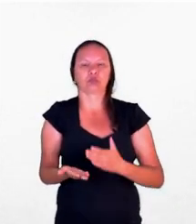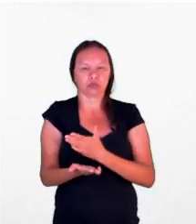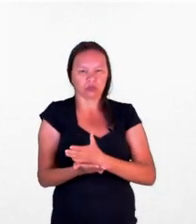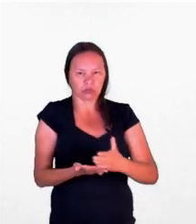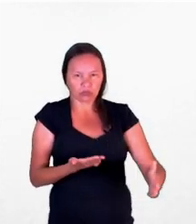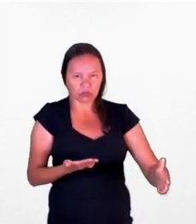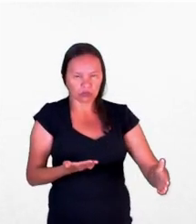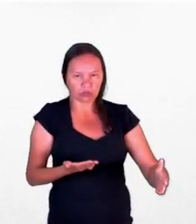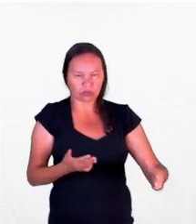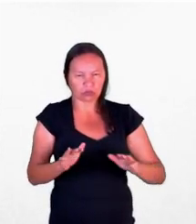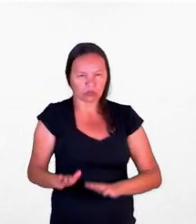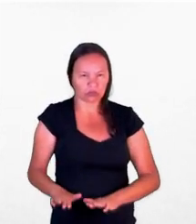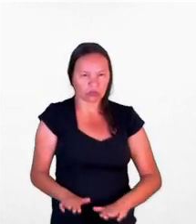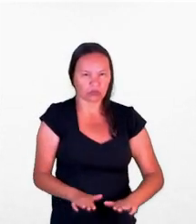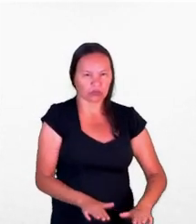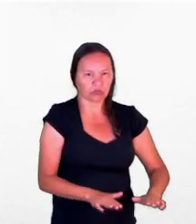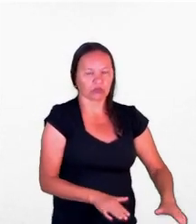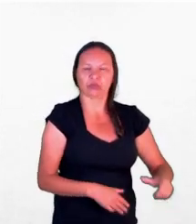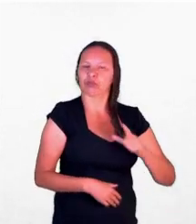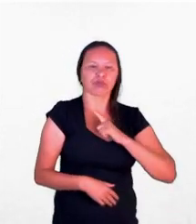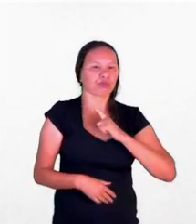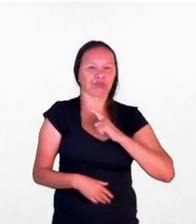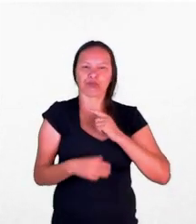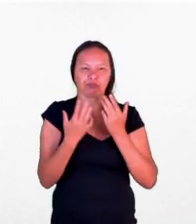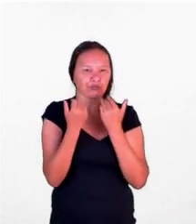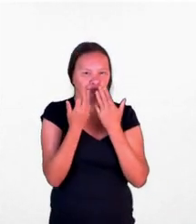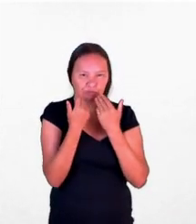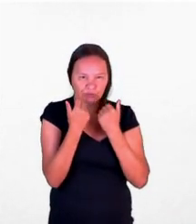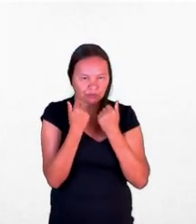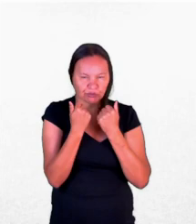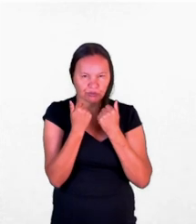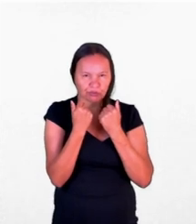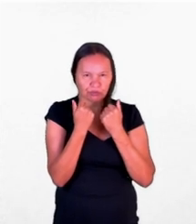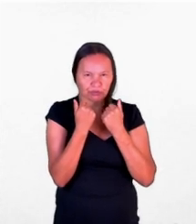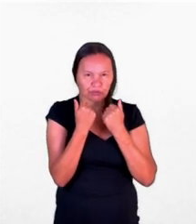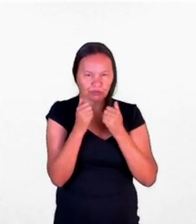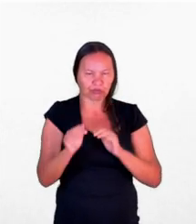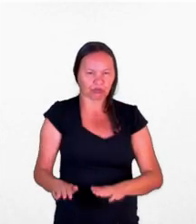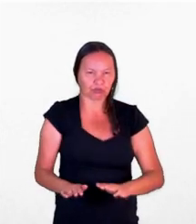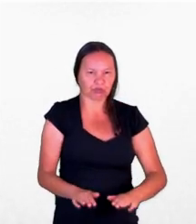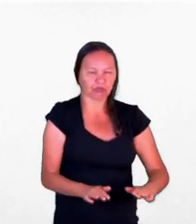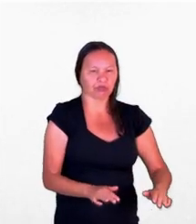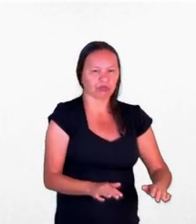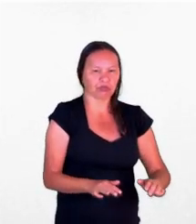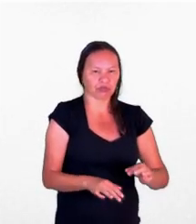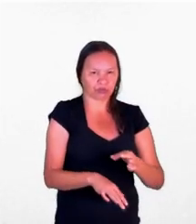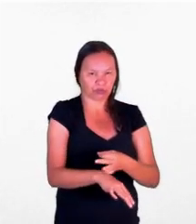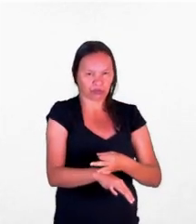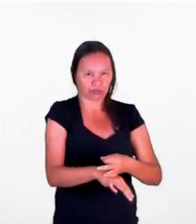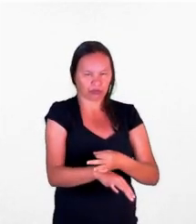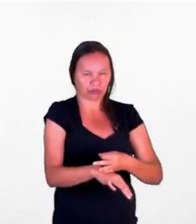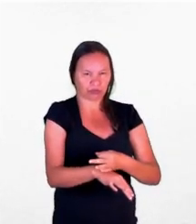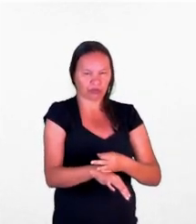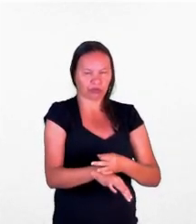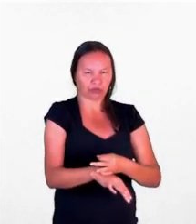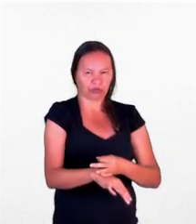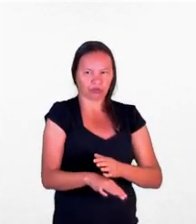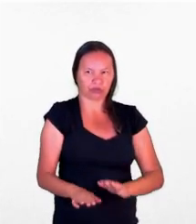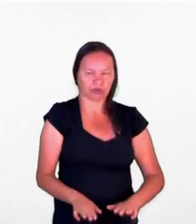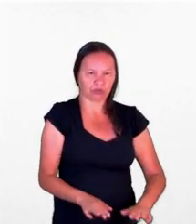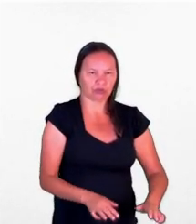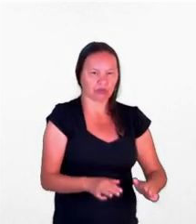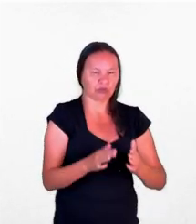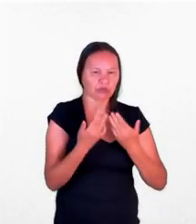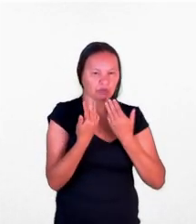notícia de crianças que não t acesso à alimentação quando no período de férias então esse